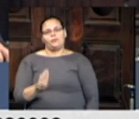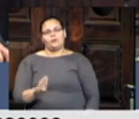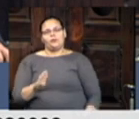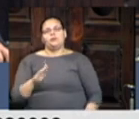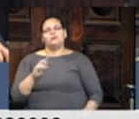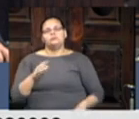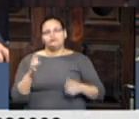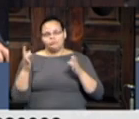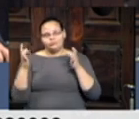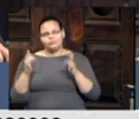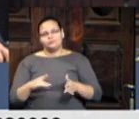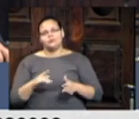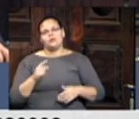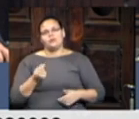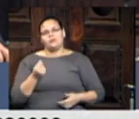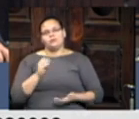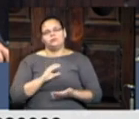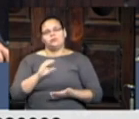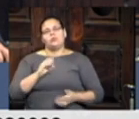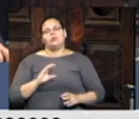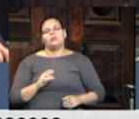abrindo mão da riqueza nacional,